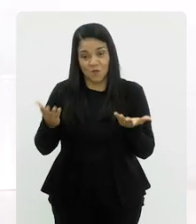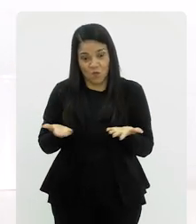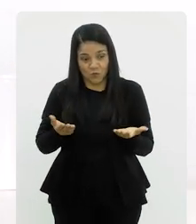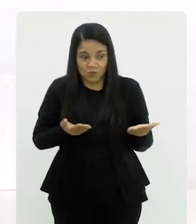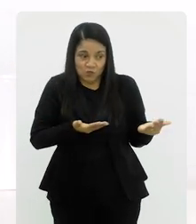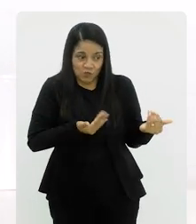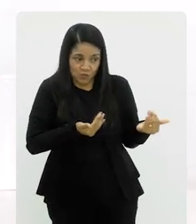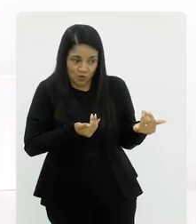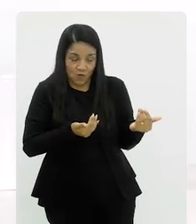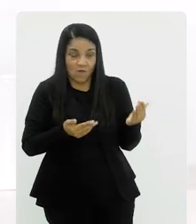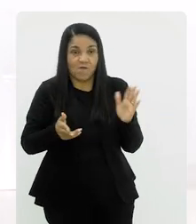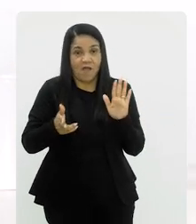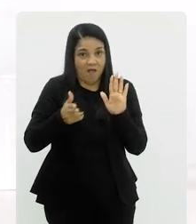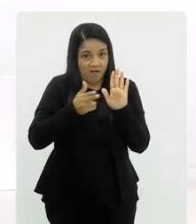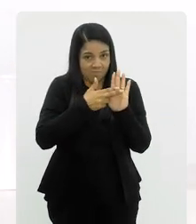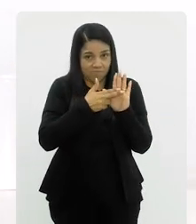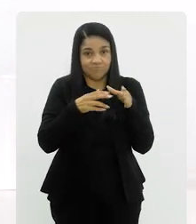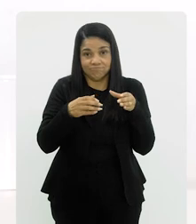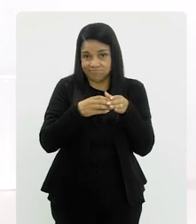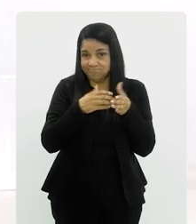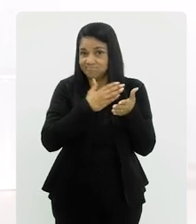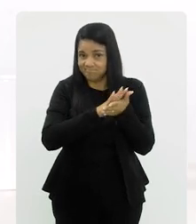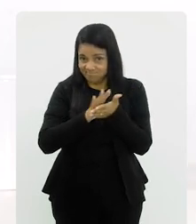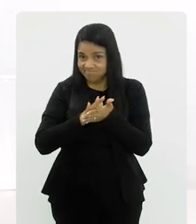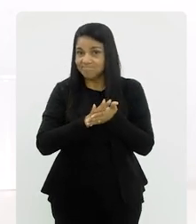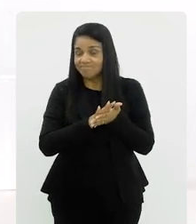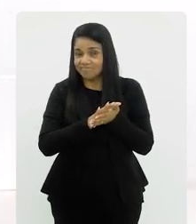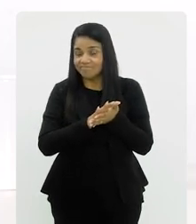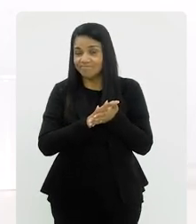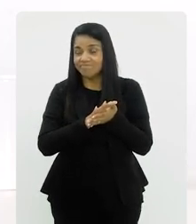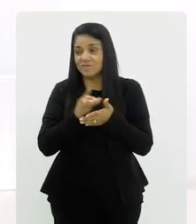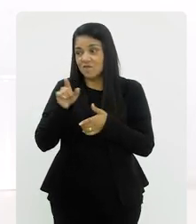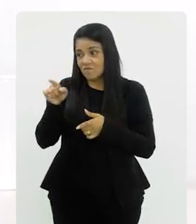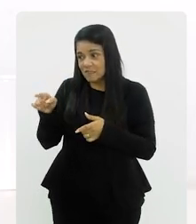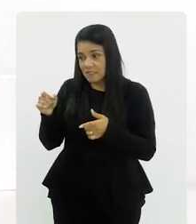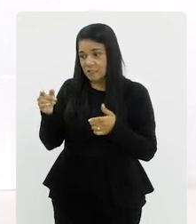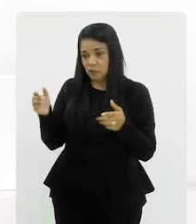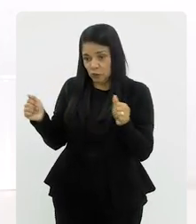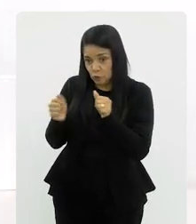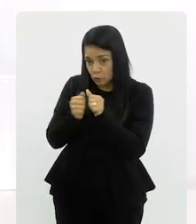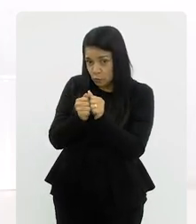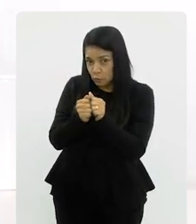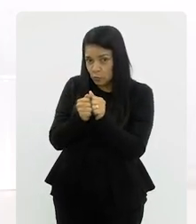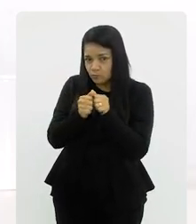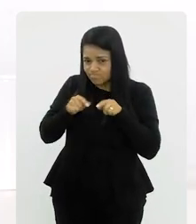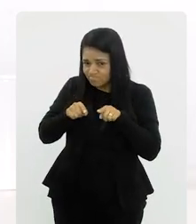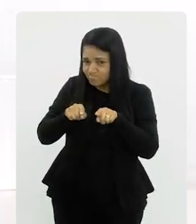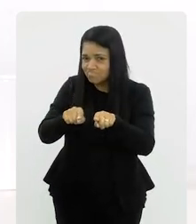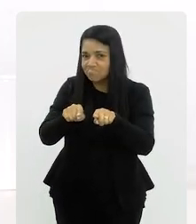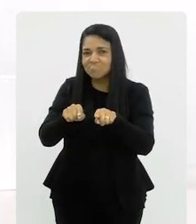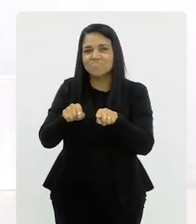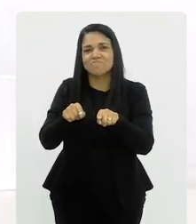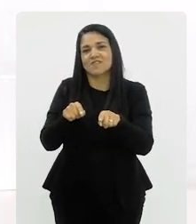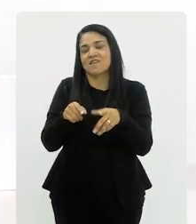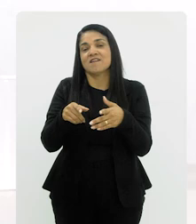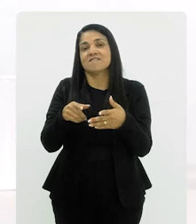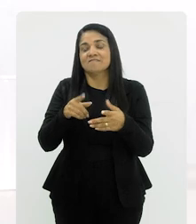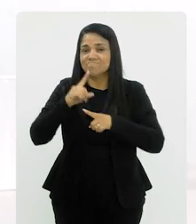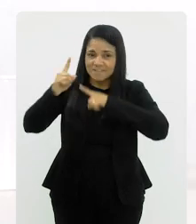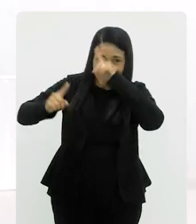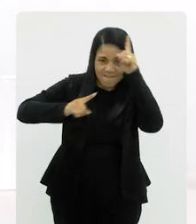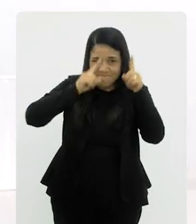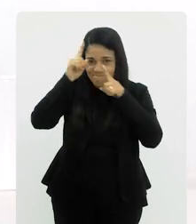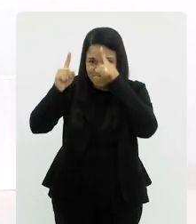estamos vivendo. Hoje é uma molecada que está assumindo as grandes escolas de samba, mas você pega o teu carnaval, não perde em nada para a leitura plástica